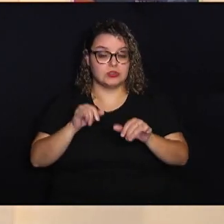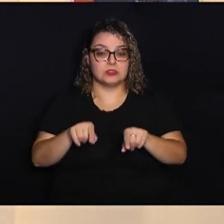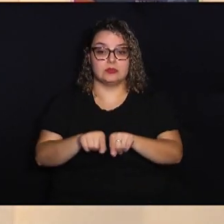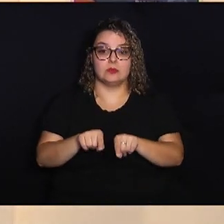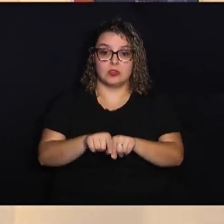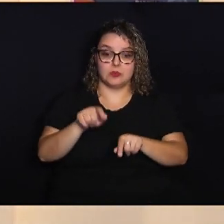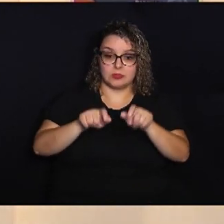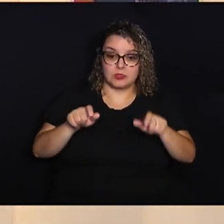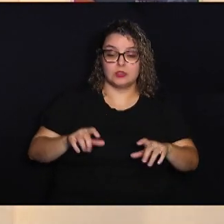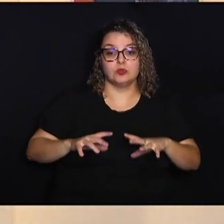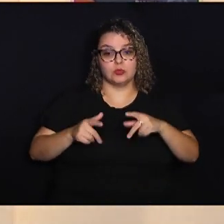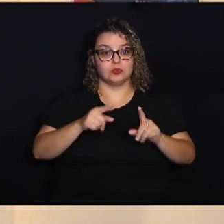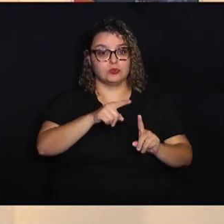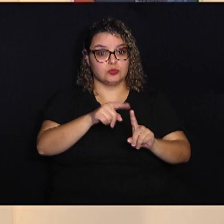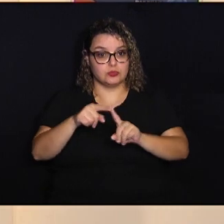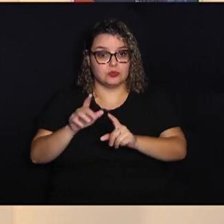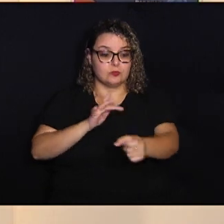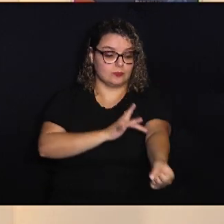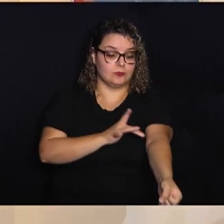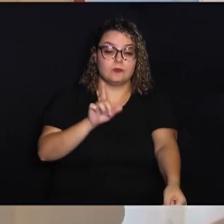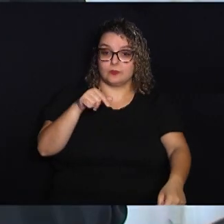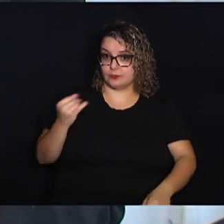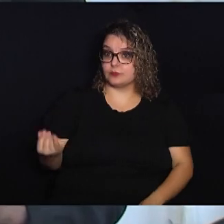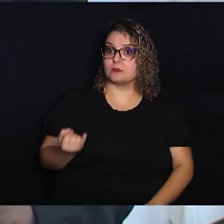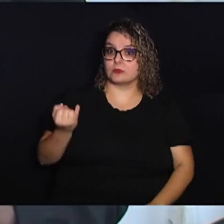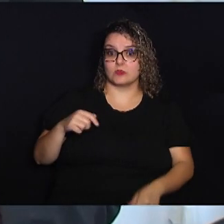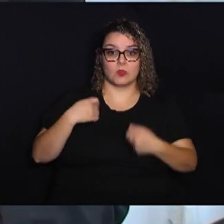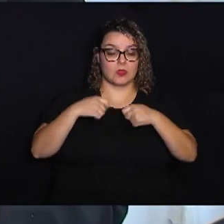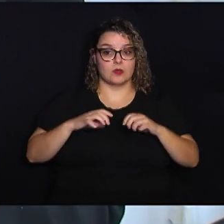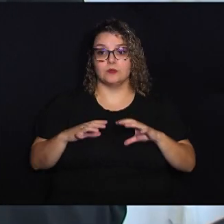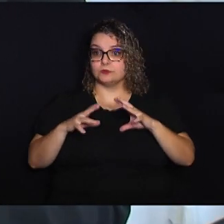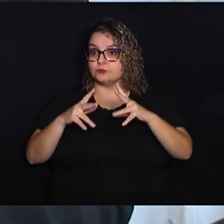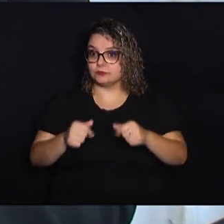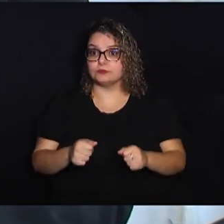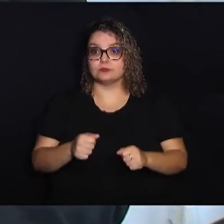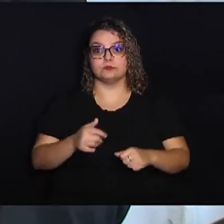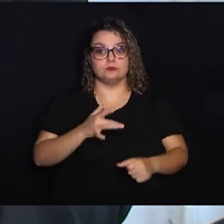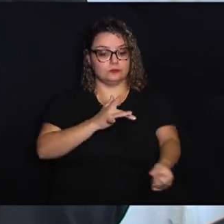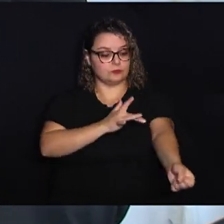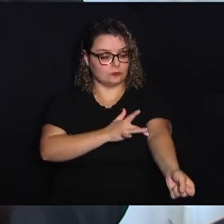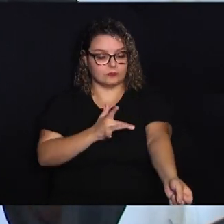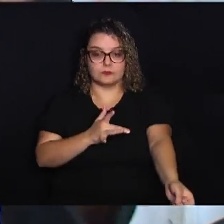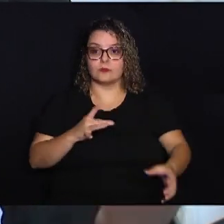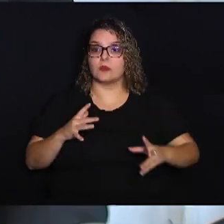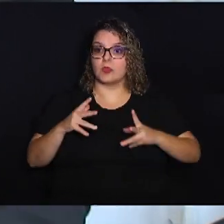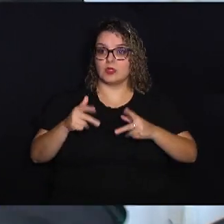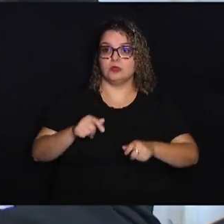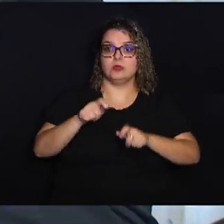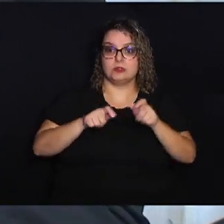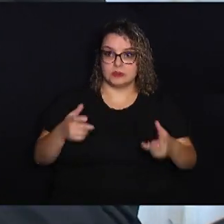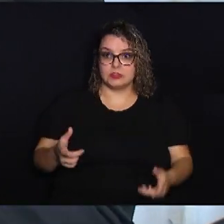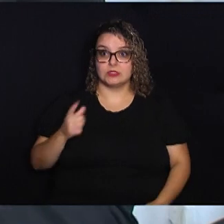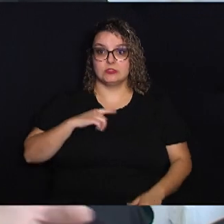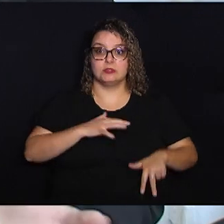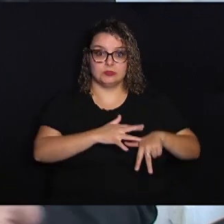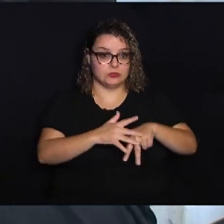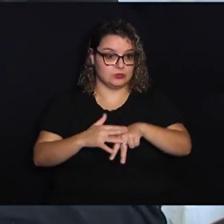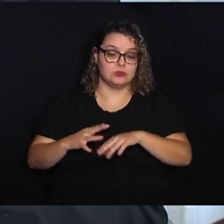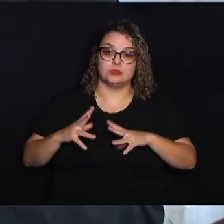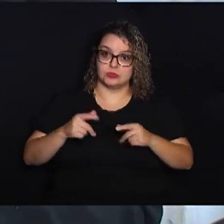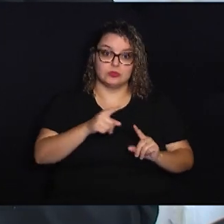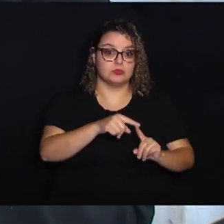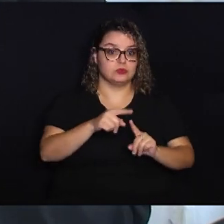que todos os tipos sanguíneos são importantes, que nós precisamos de todas as doações, de todos os doadores, porque temos pacientes de todos os